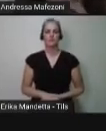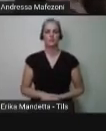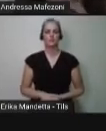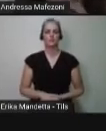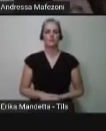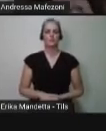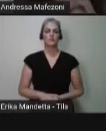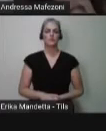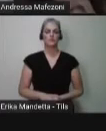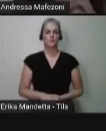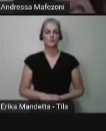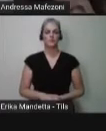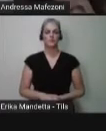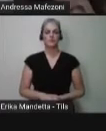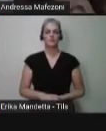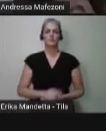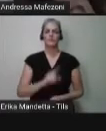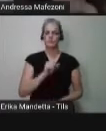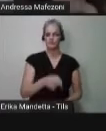E